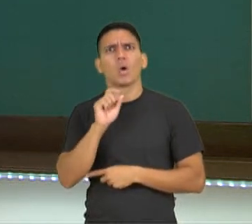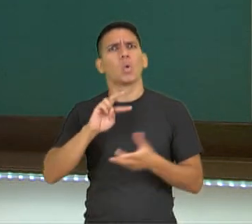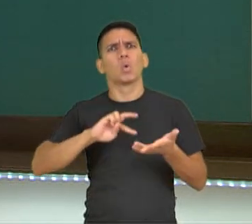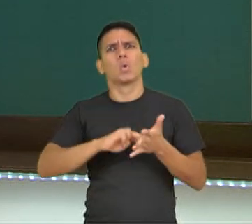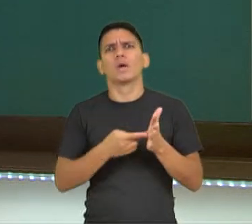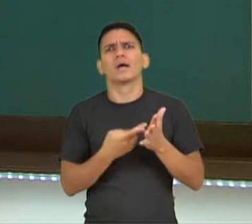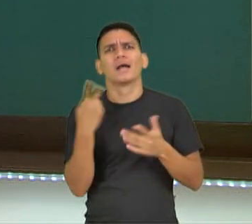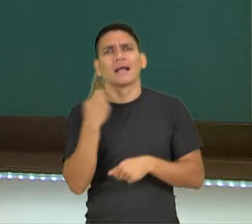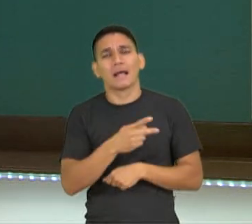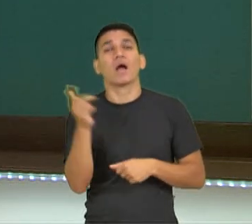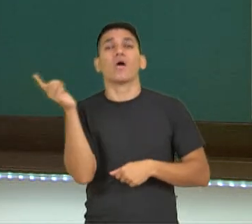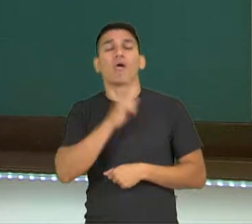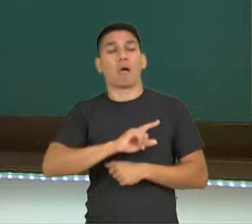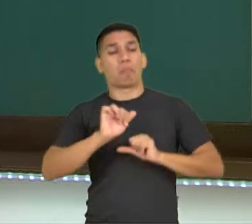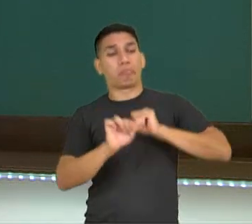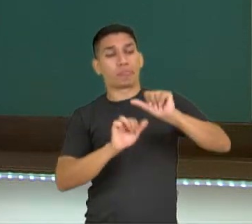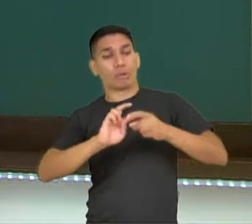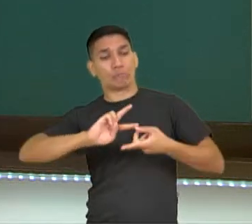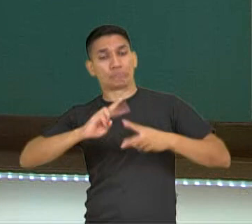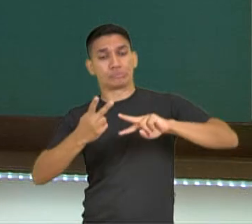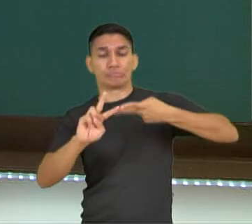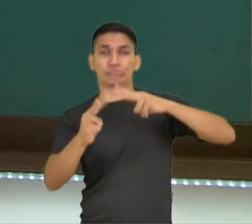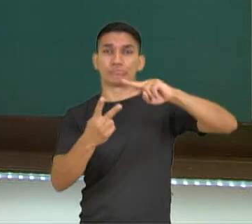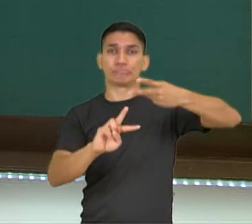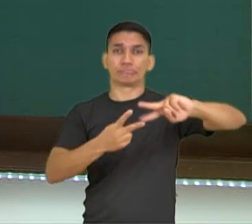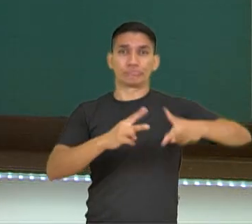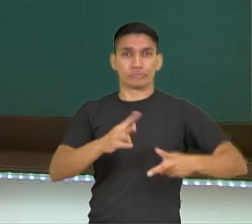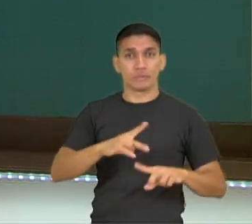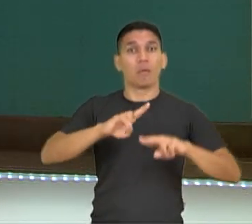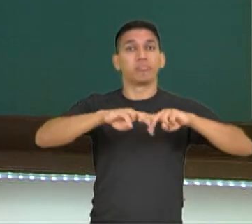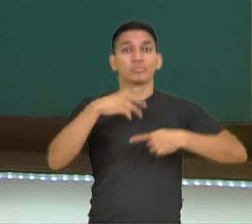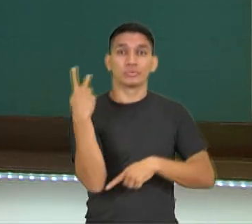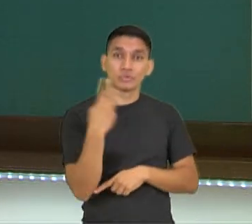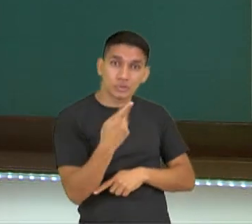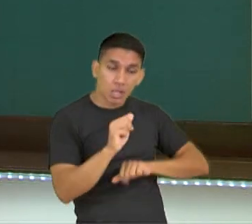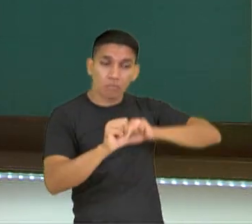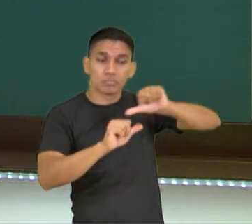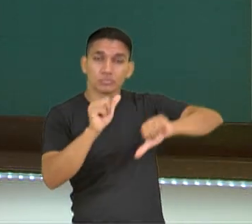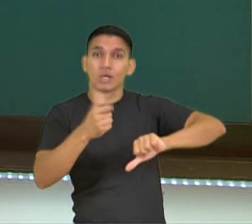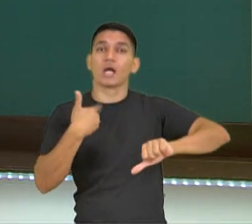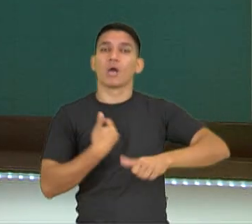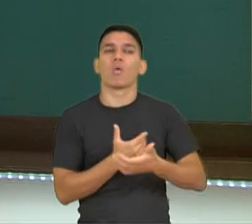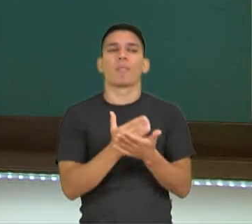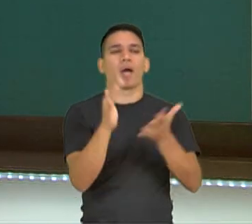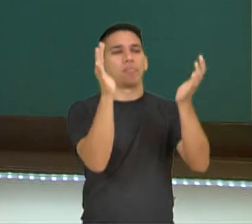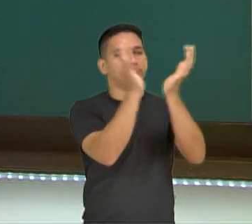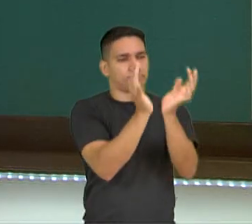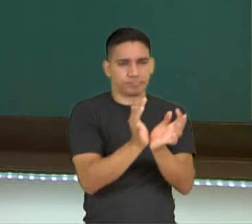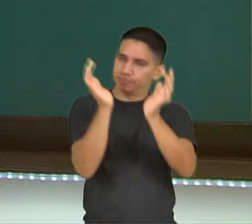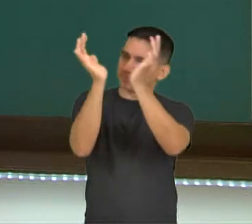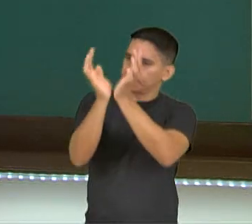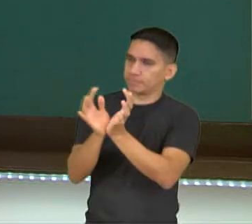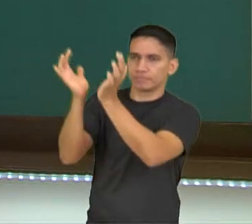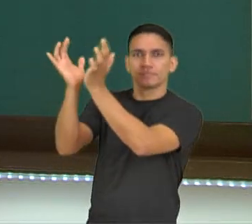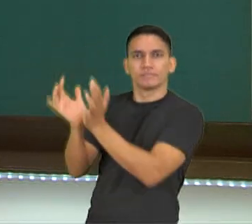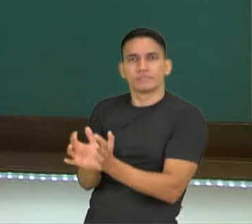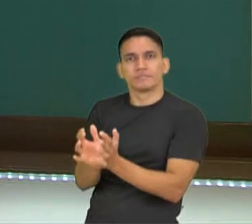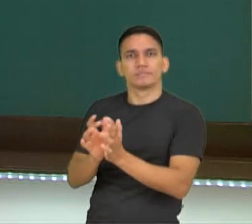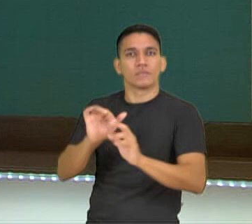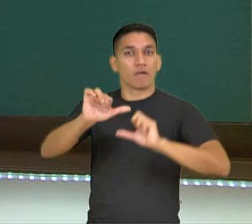sofre transformações. Então, por isso que a partir dessas transformações, eu classifico os fenômenos. E aqui nós temos,